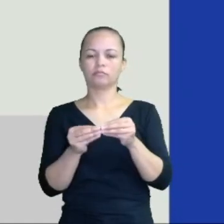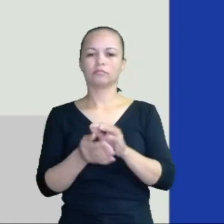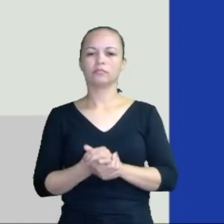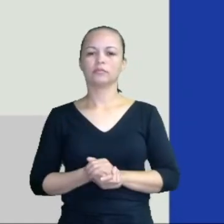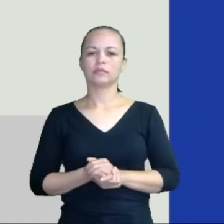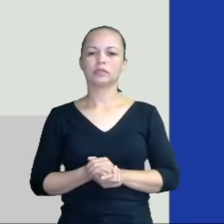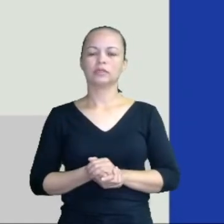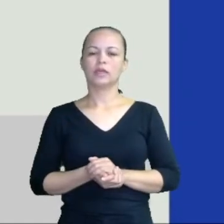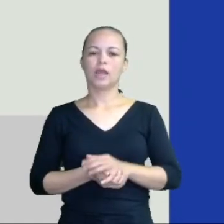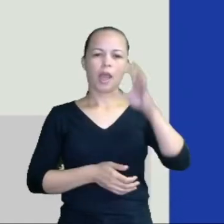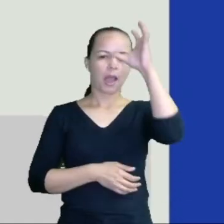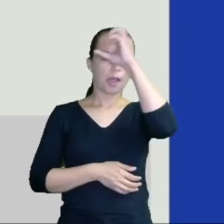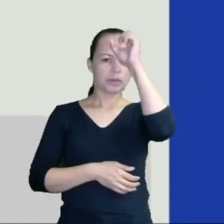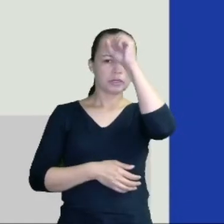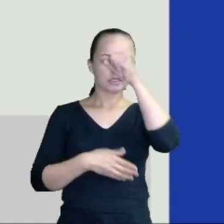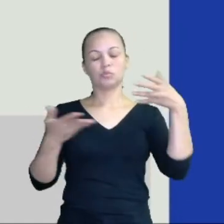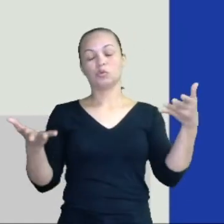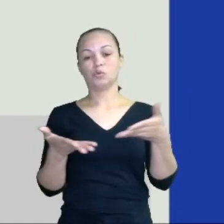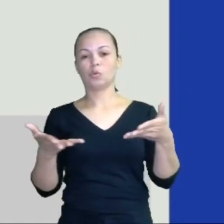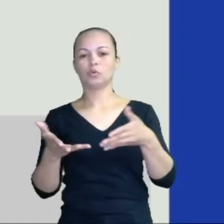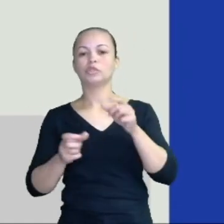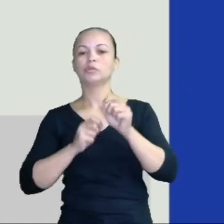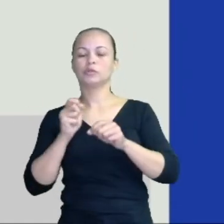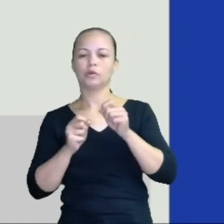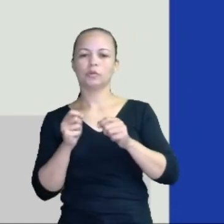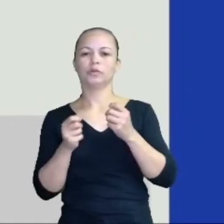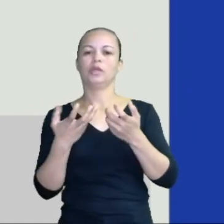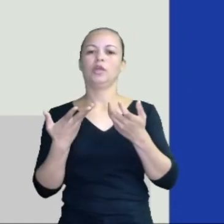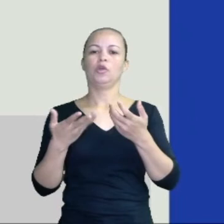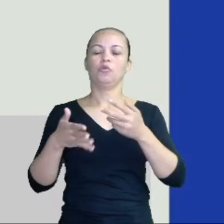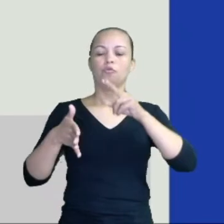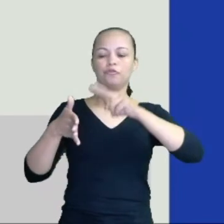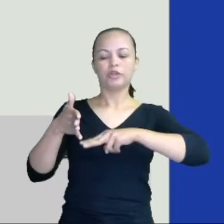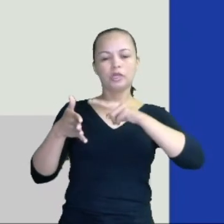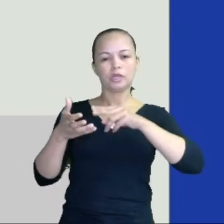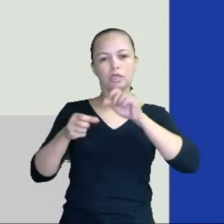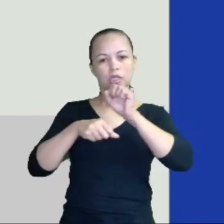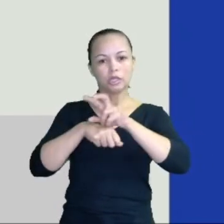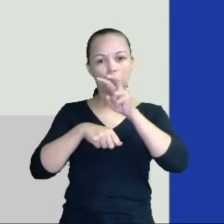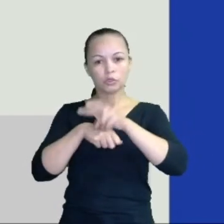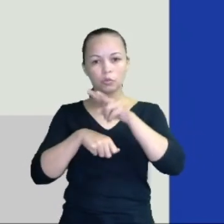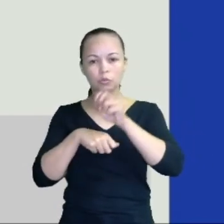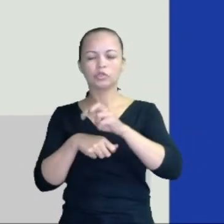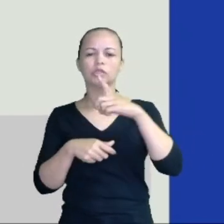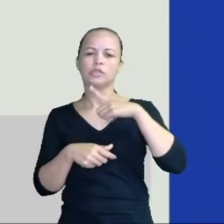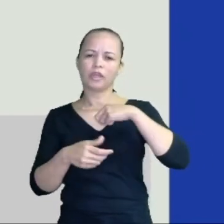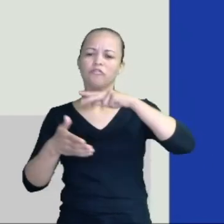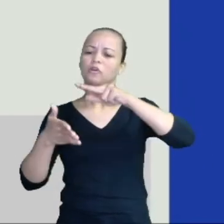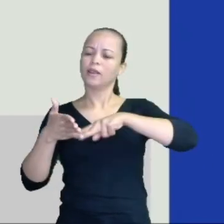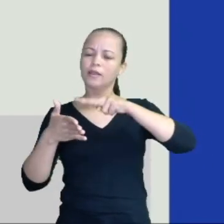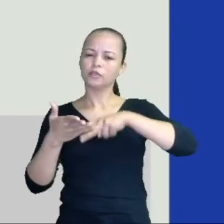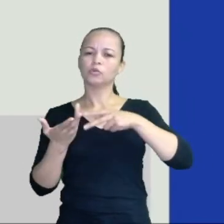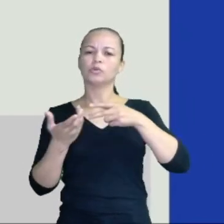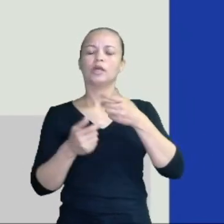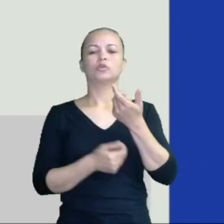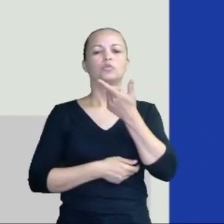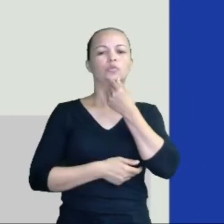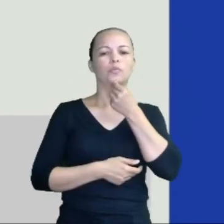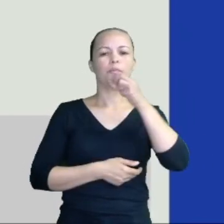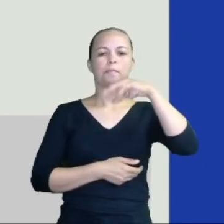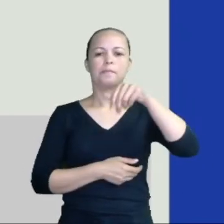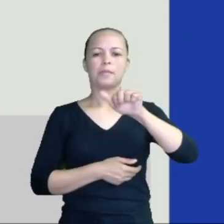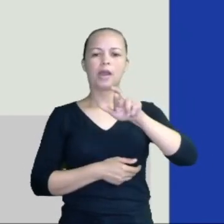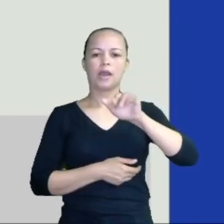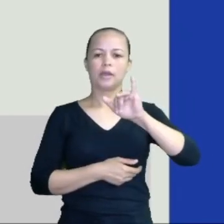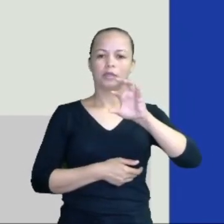né, os vírus, né, aprendemos hoje sobre os vírus. Tivemos nossa leitura de leite com um poema de Mário Quintana, de